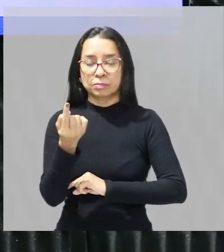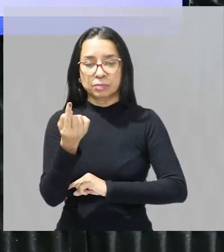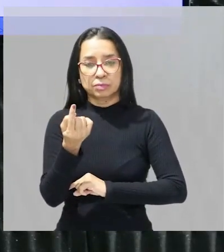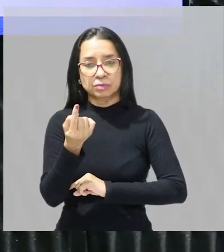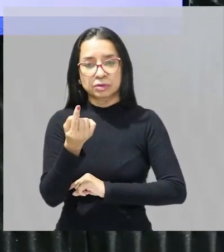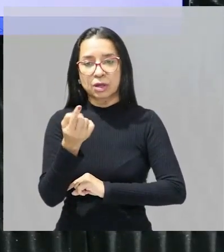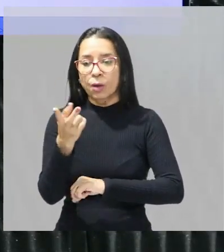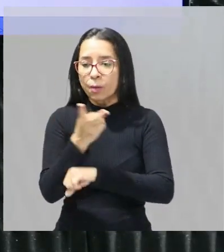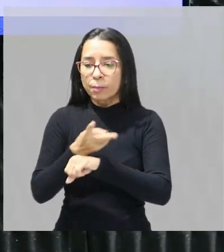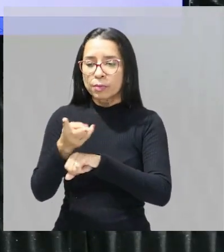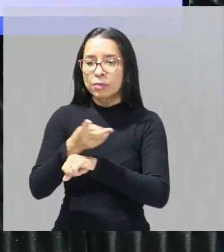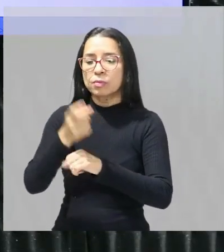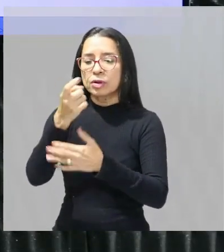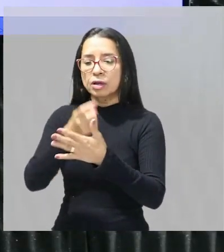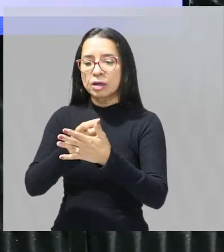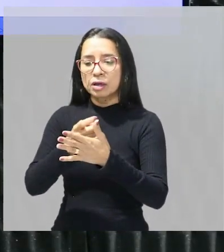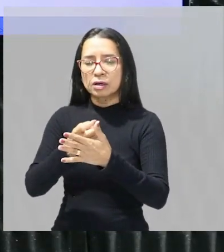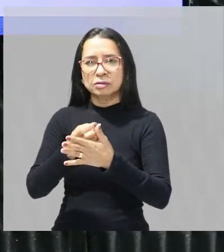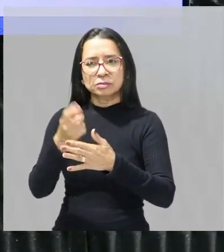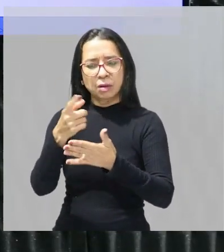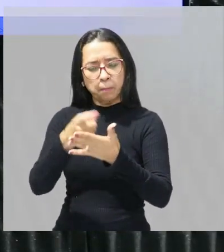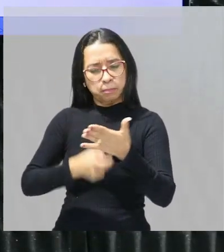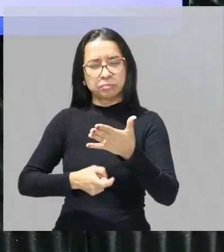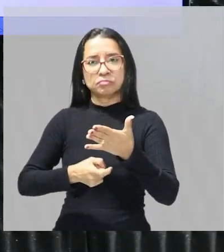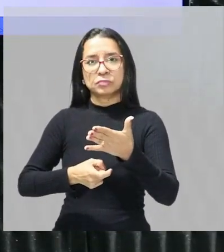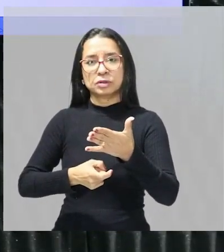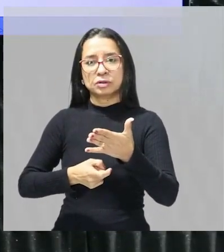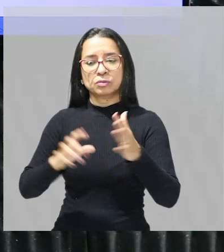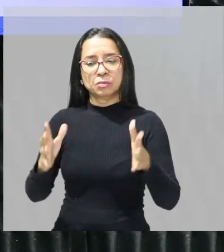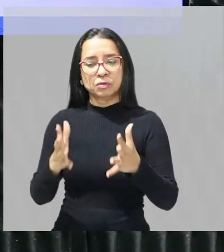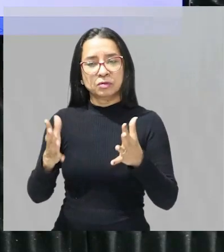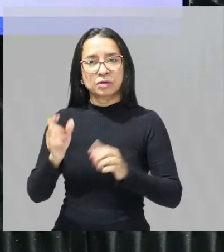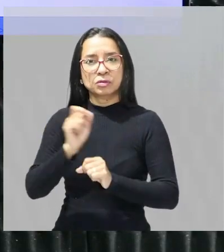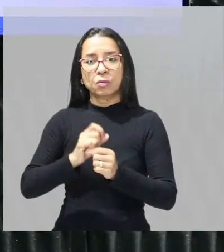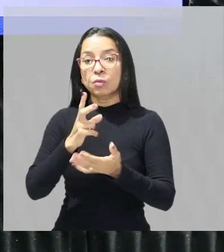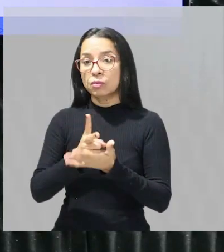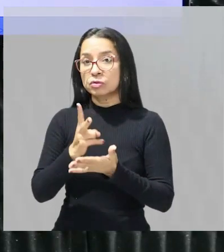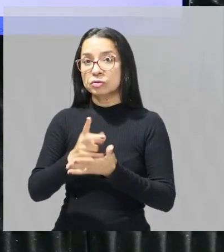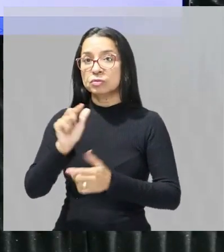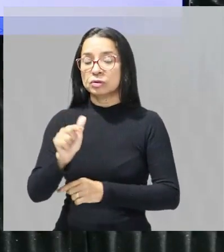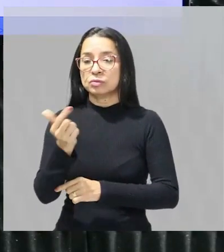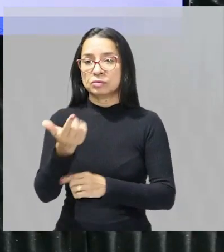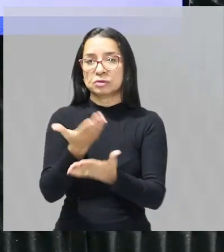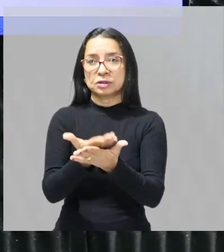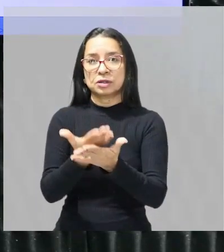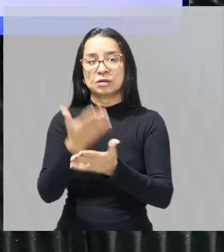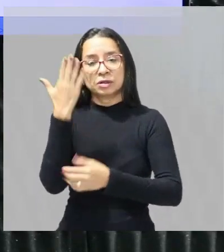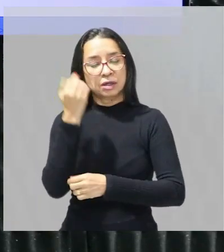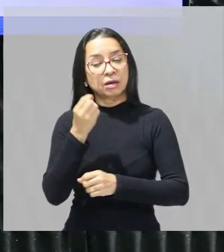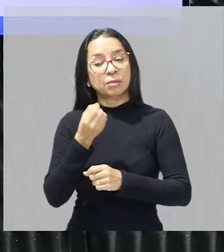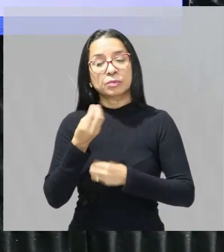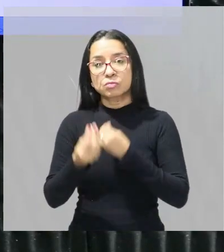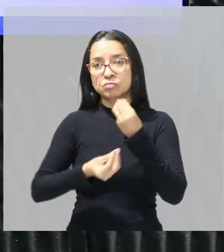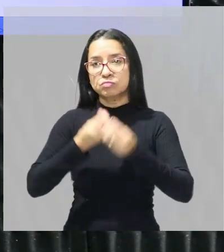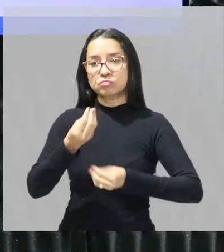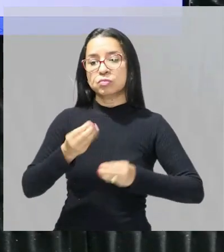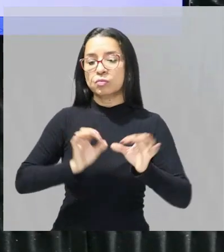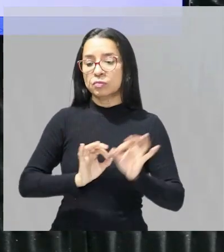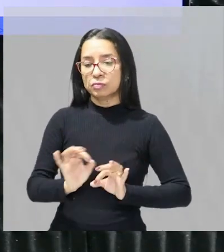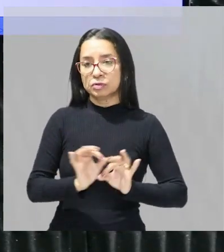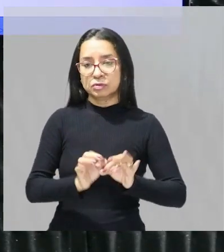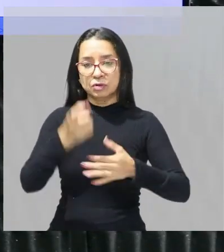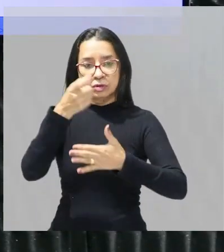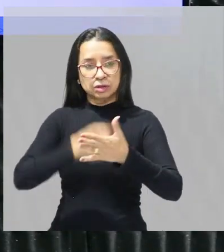depois buscar ali ler o texto motivador. Então a gente já continua nas outras aulas passadas, tu já sabe como está funcionando. Então,